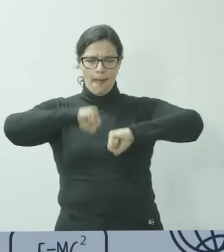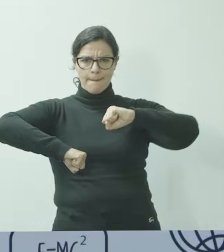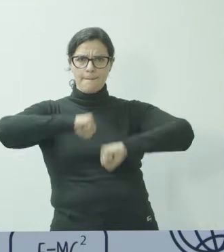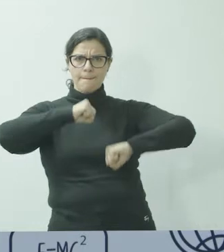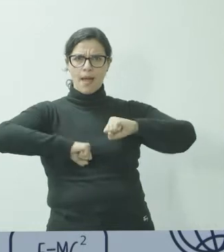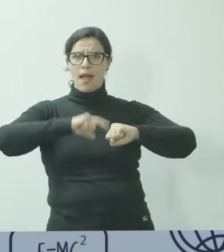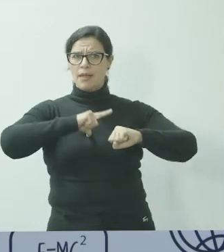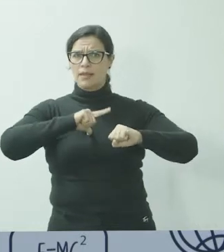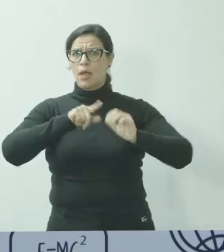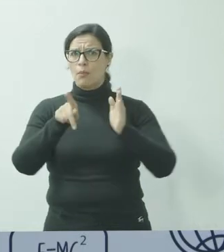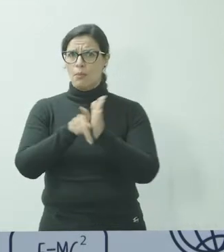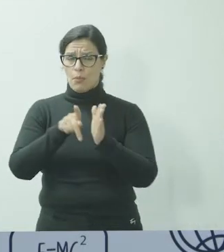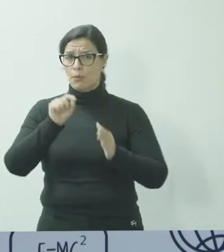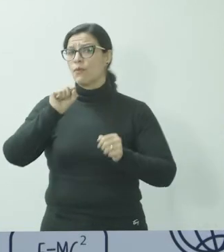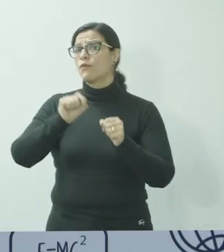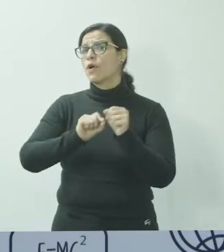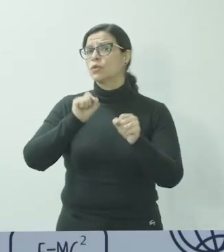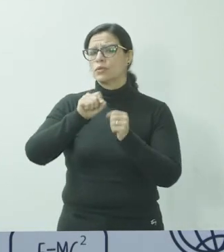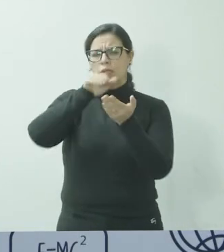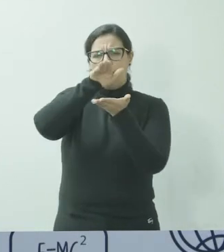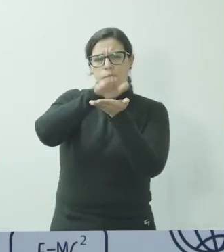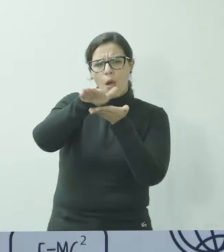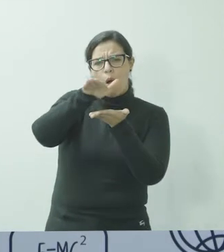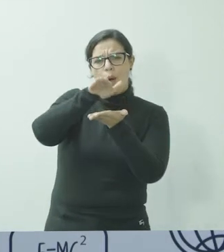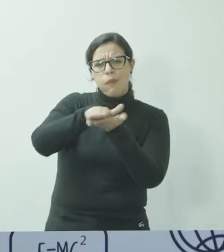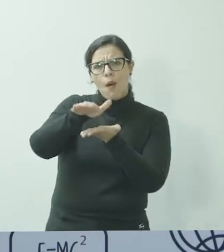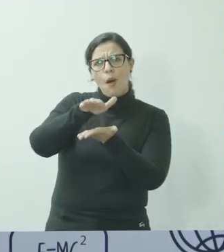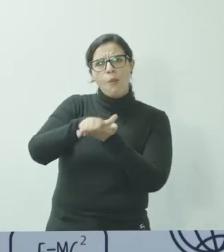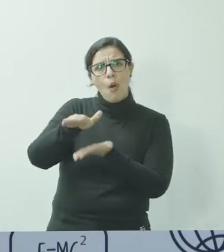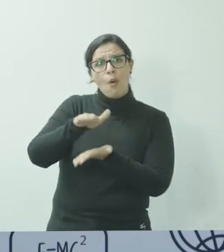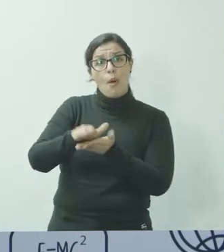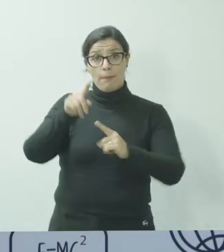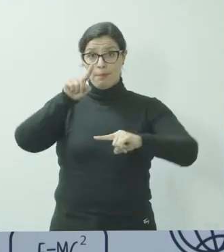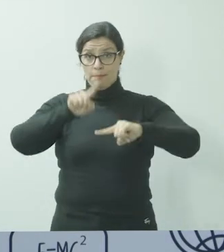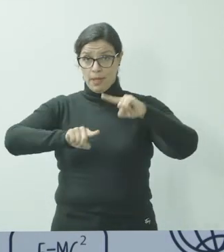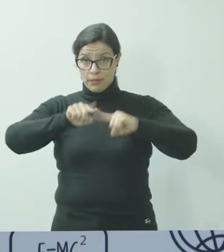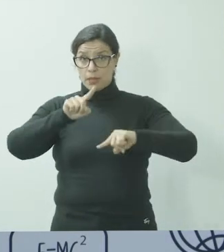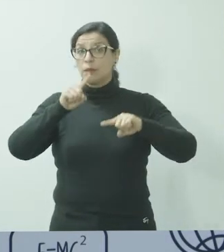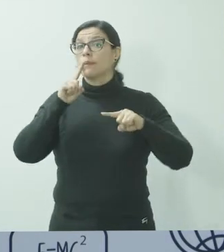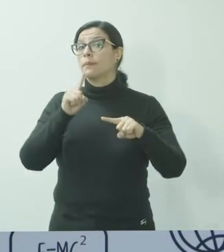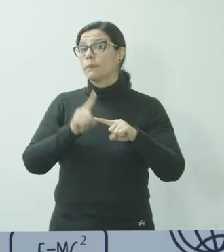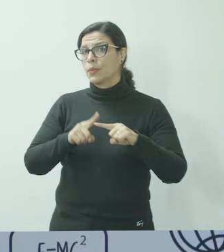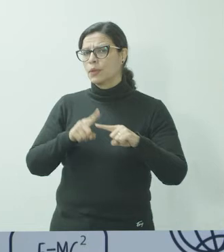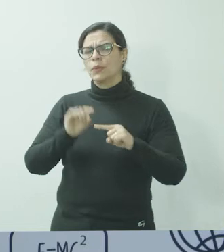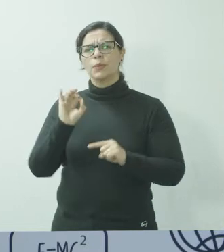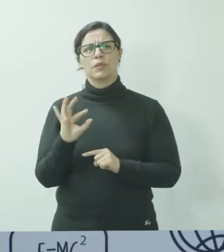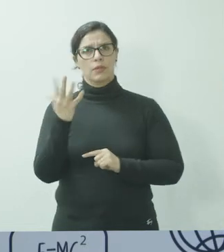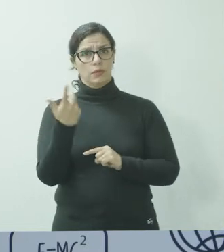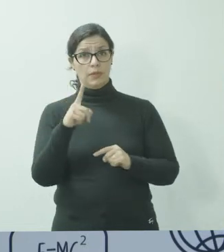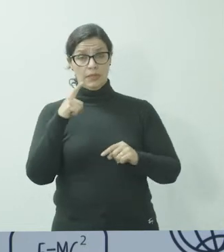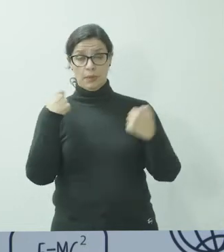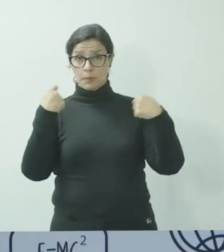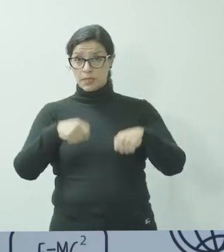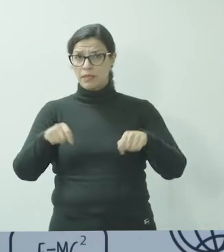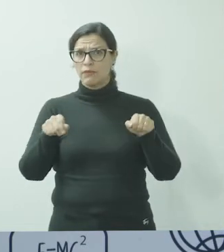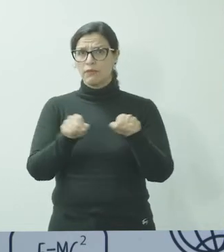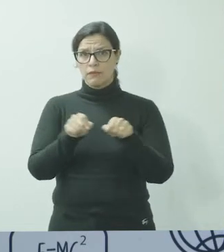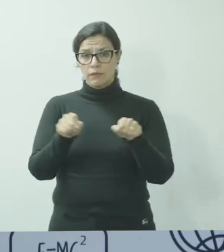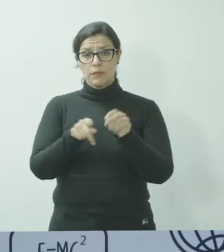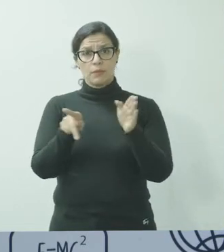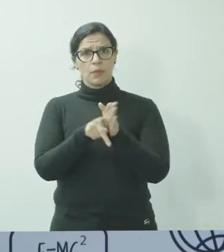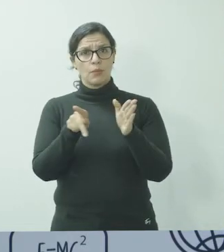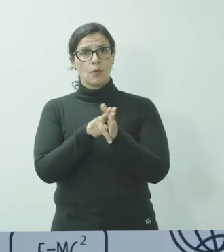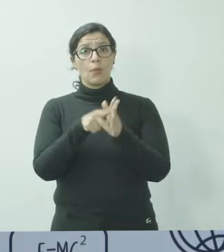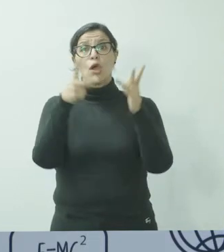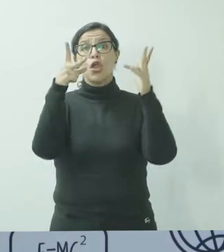era feita para ser eh impressa os materiais porque o que acontecia quando precisava realizar uma